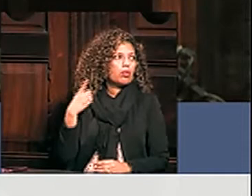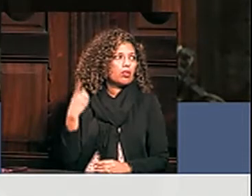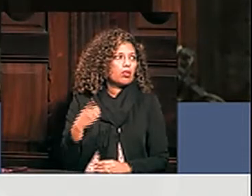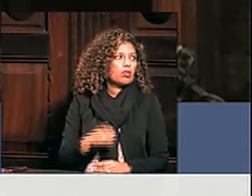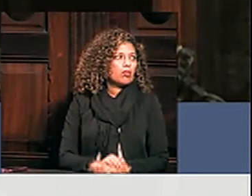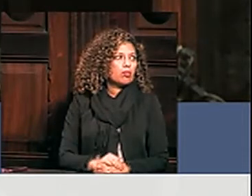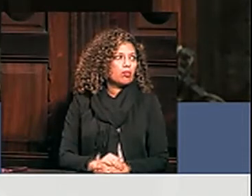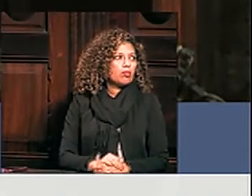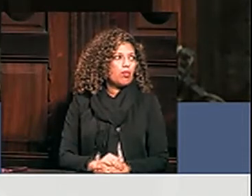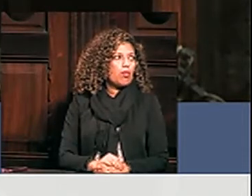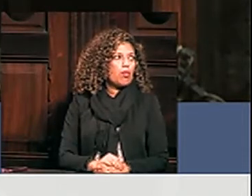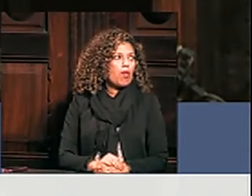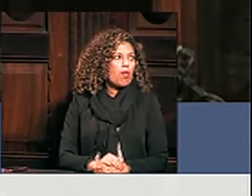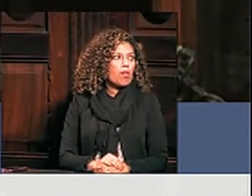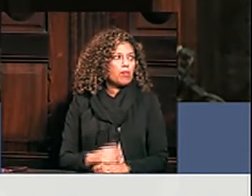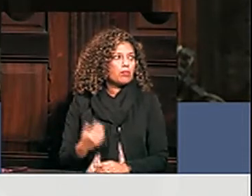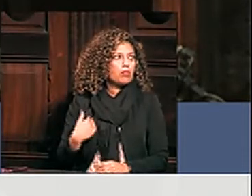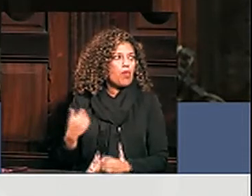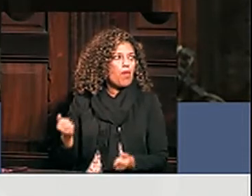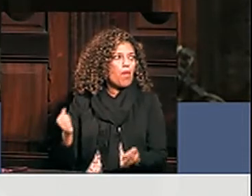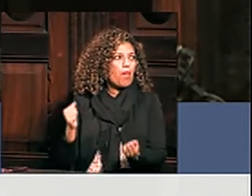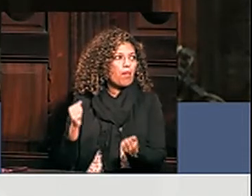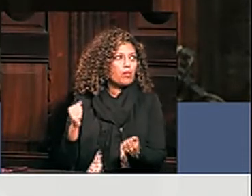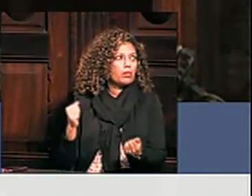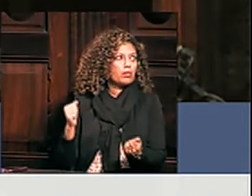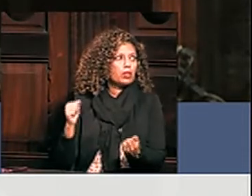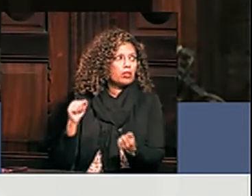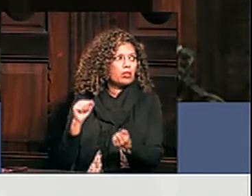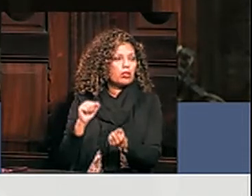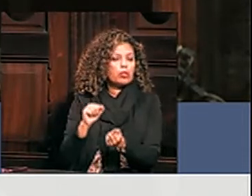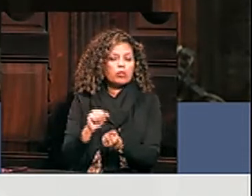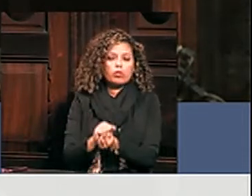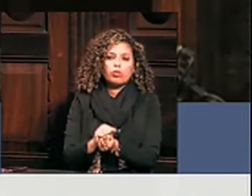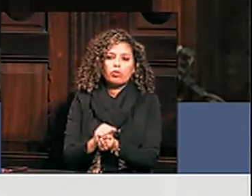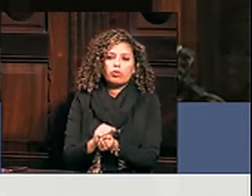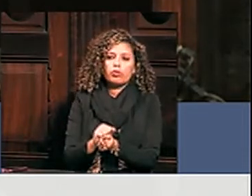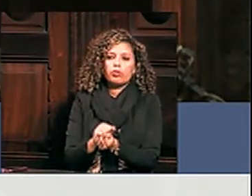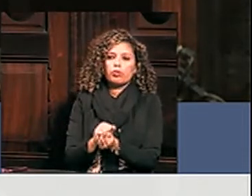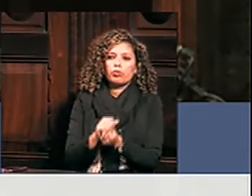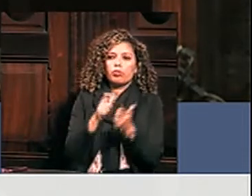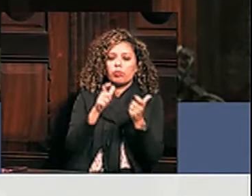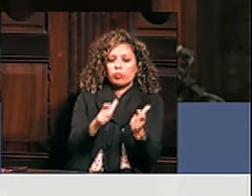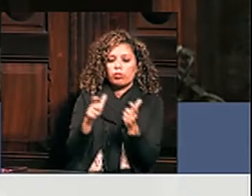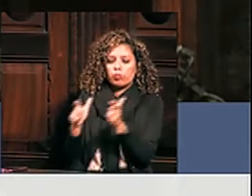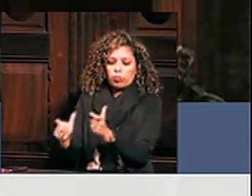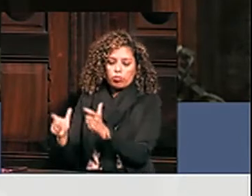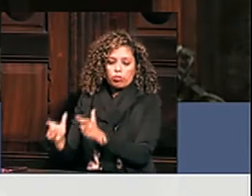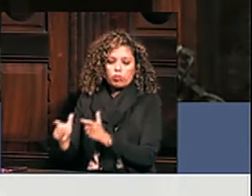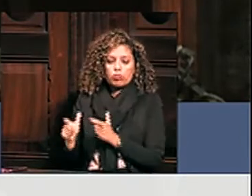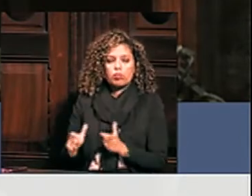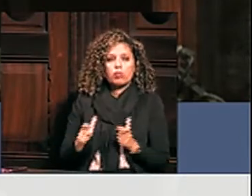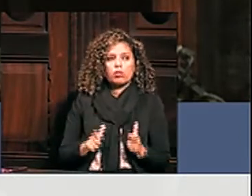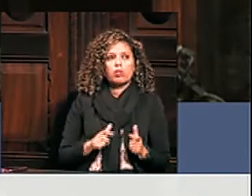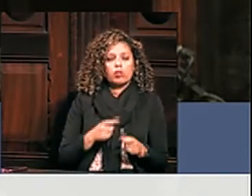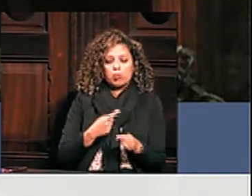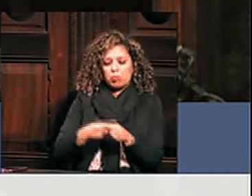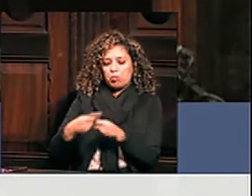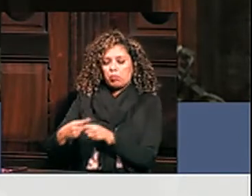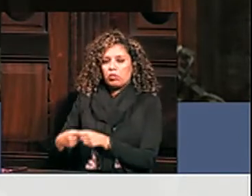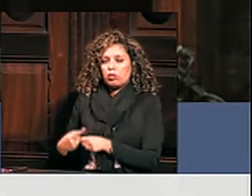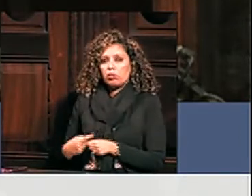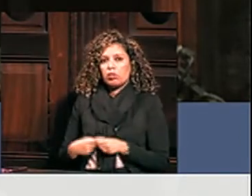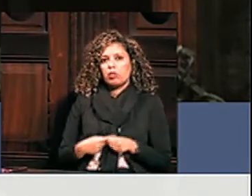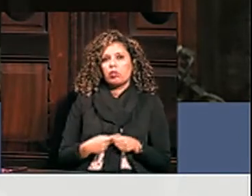que eu não sou próximo à região norte e noroeste fluminense no que diz respeito ao